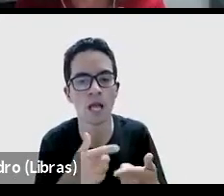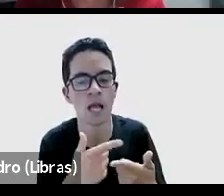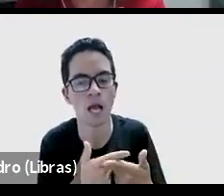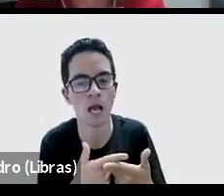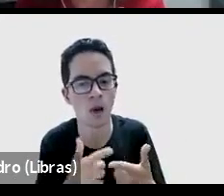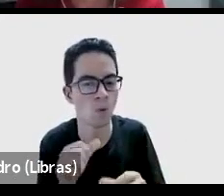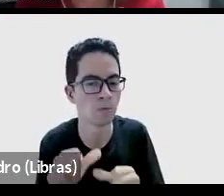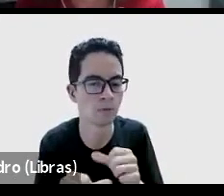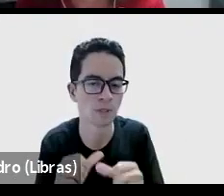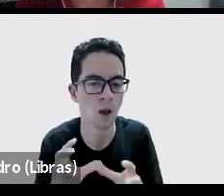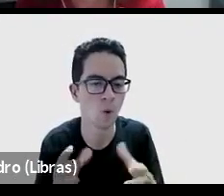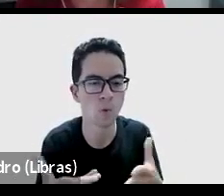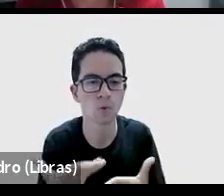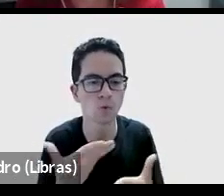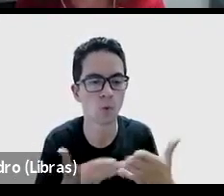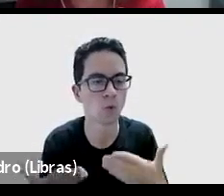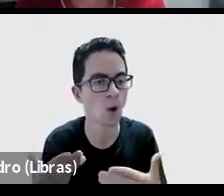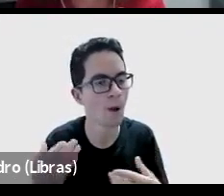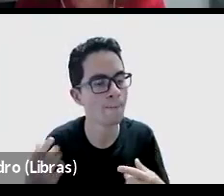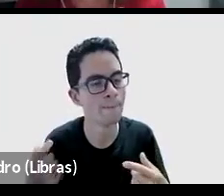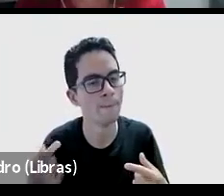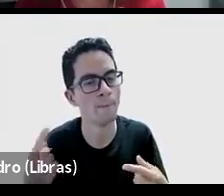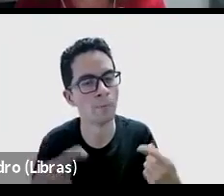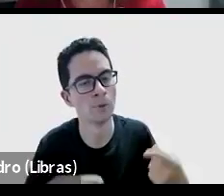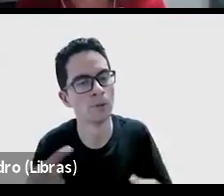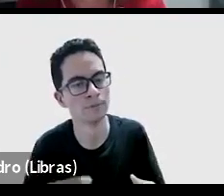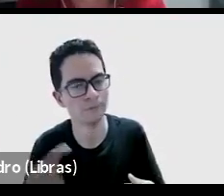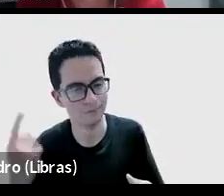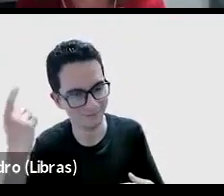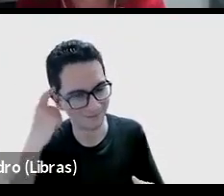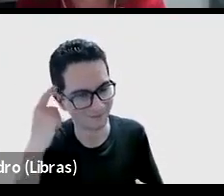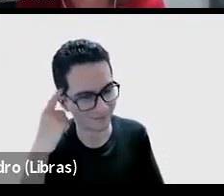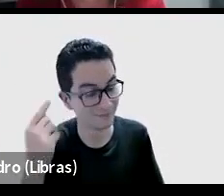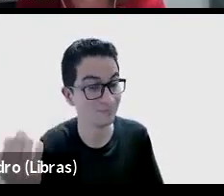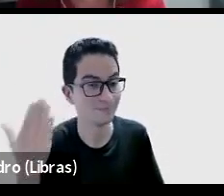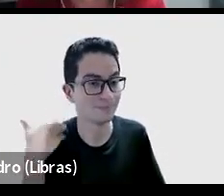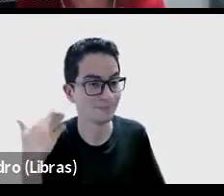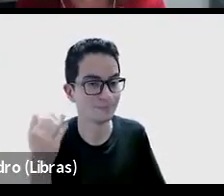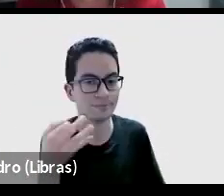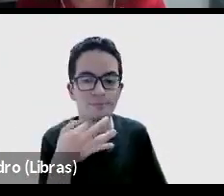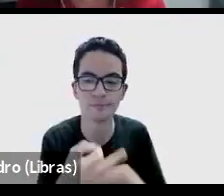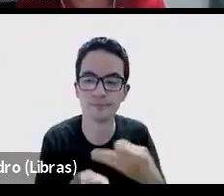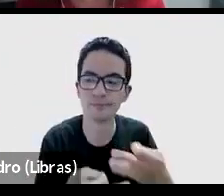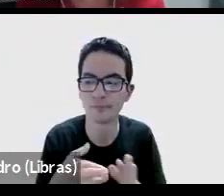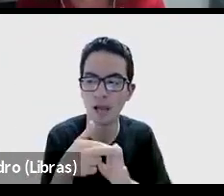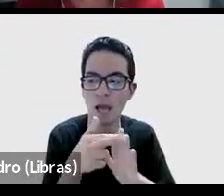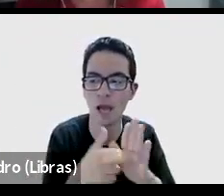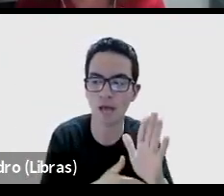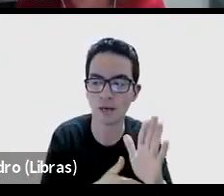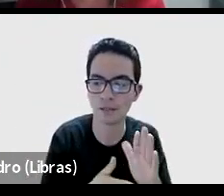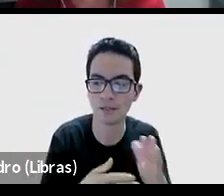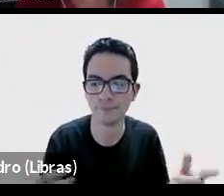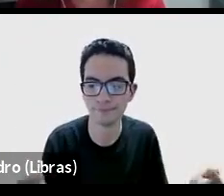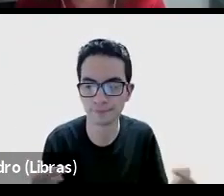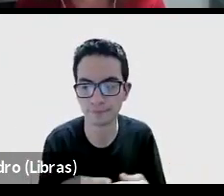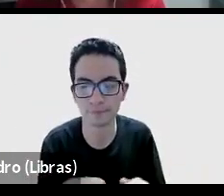eu olho para o conjunto das políticas, né? Então, quando eu comentei lá para a questão das diretrizes, por exemplo, né?